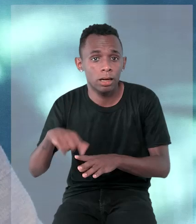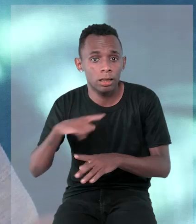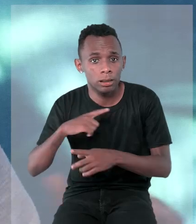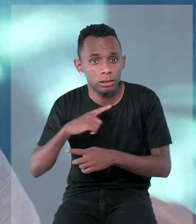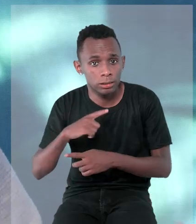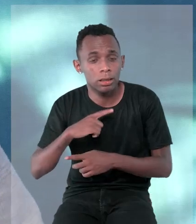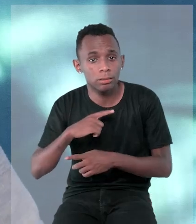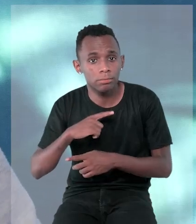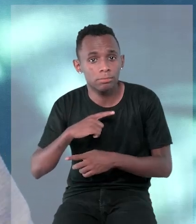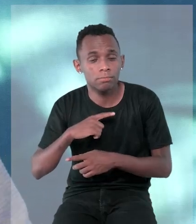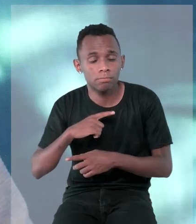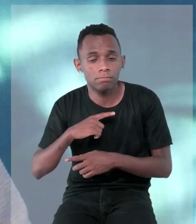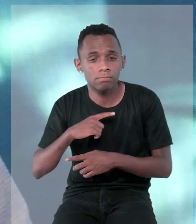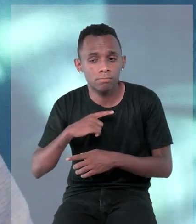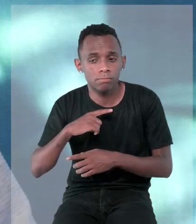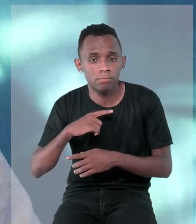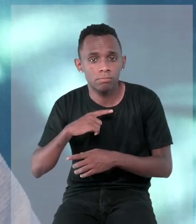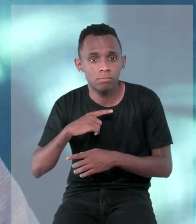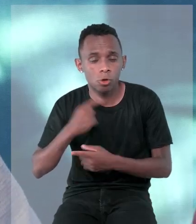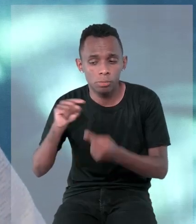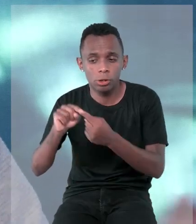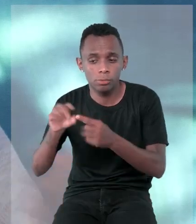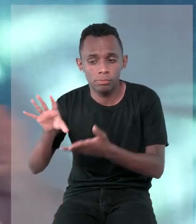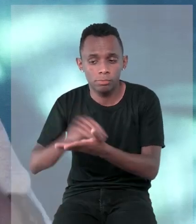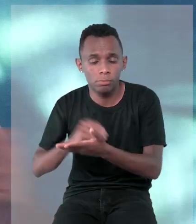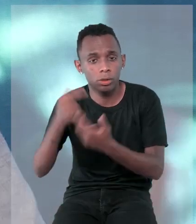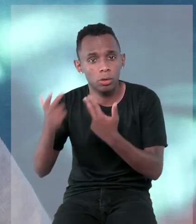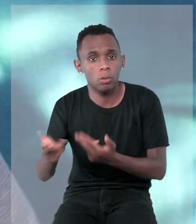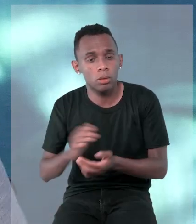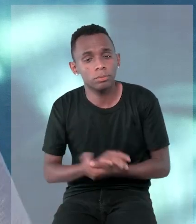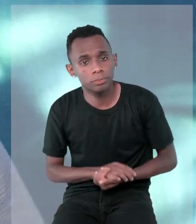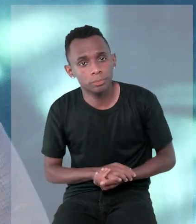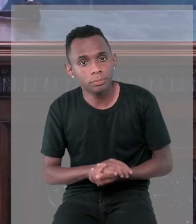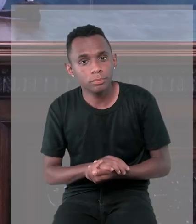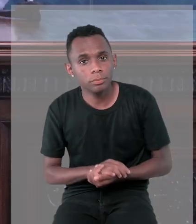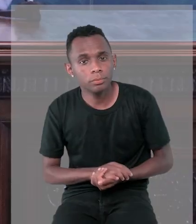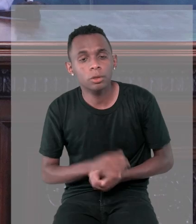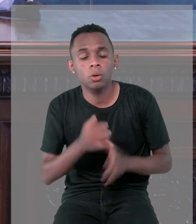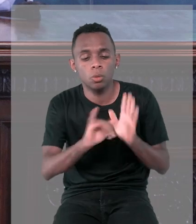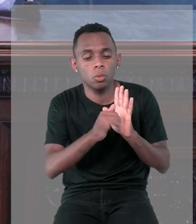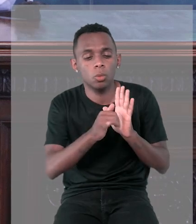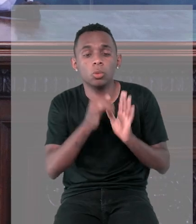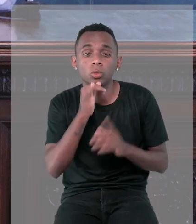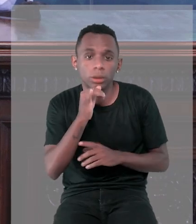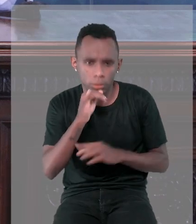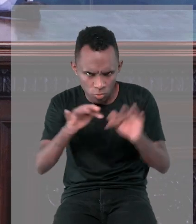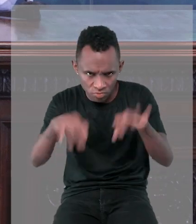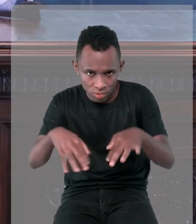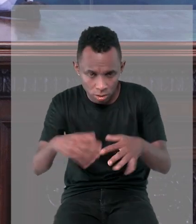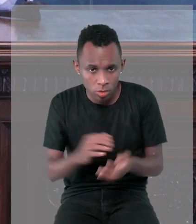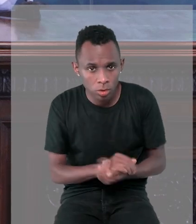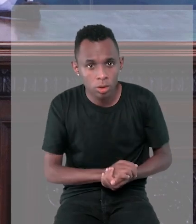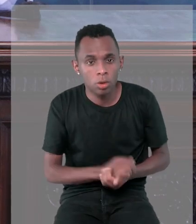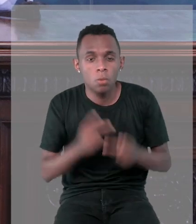pouco correndo nesse sentido que eu peguei. Por exemplo, esse conto, que é o conto que encerra o livro,